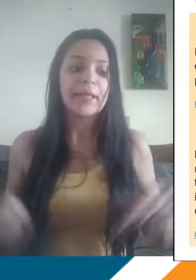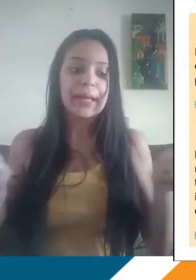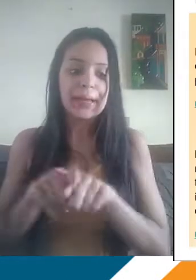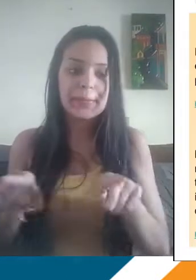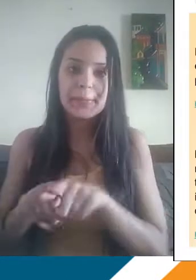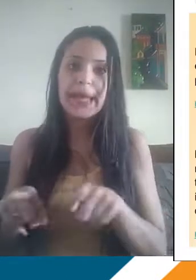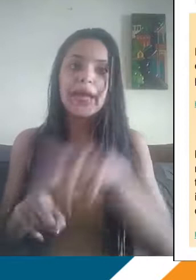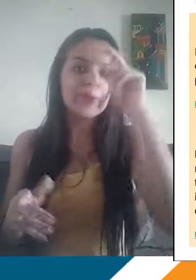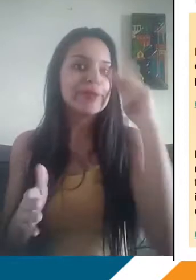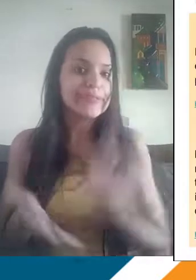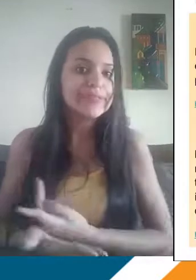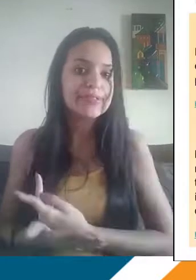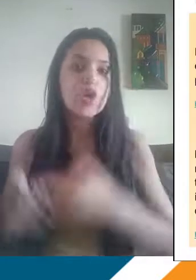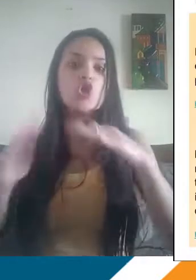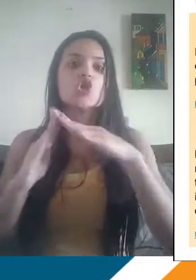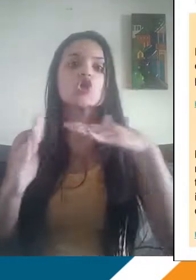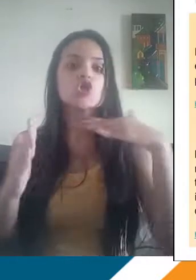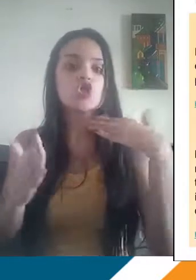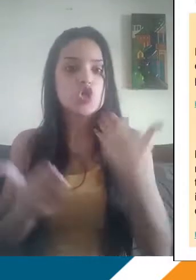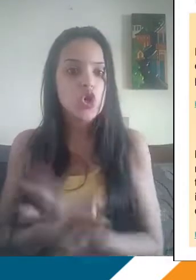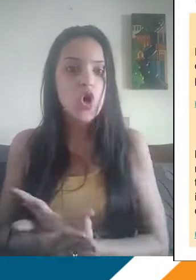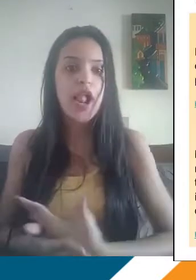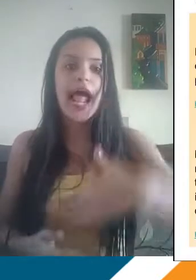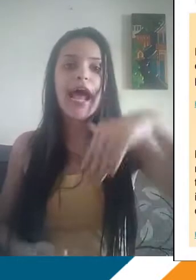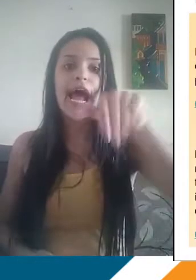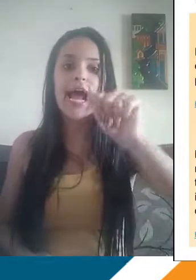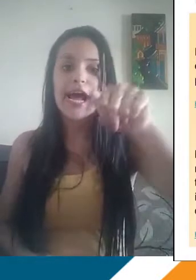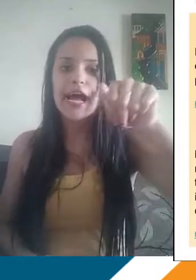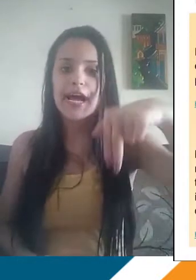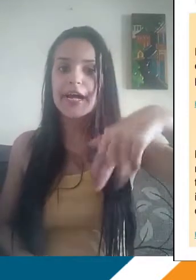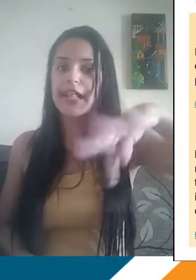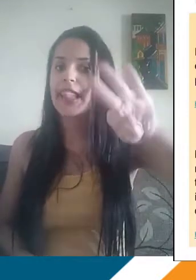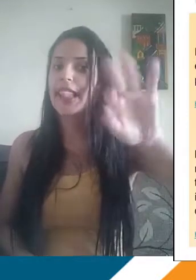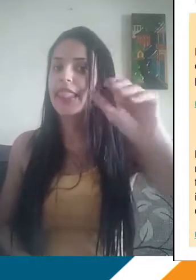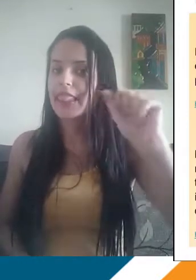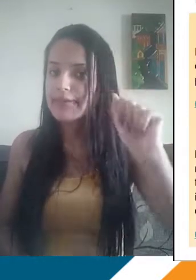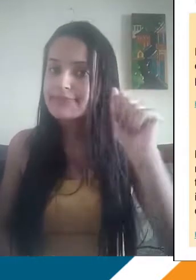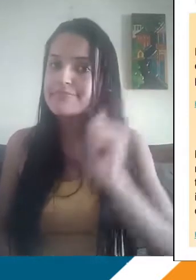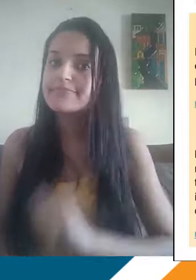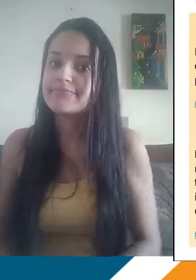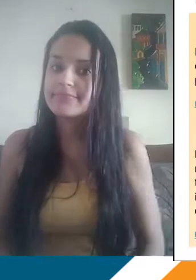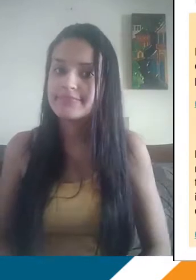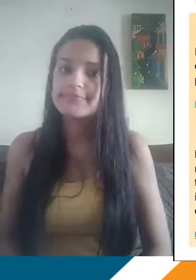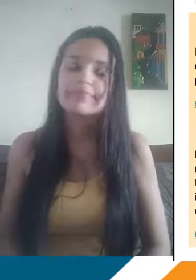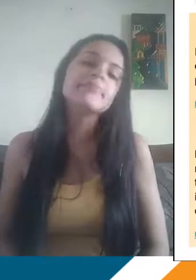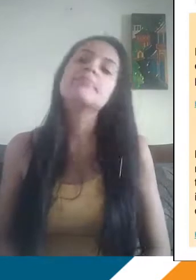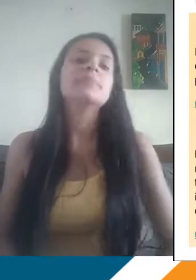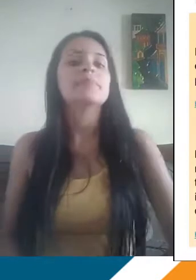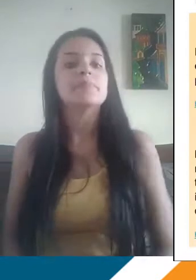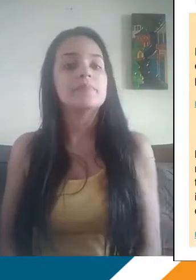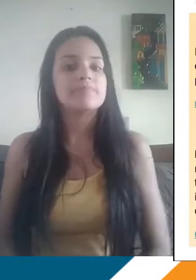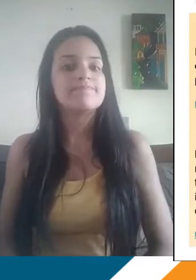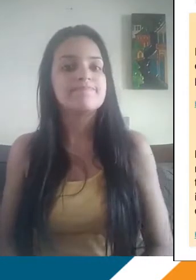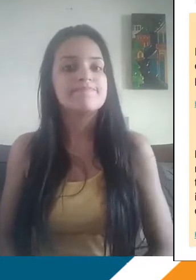que era um movimento em oposição às propostas de Oswald de Andrade e que propunham uma espécie de